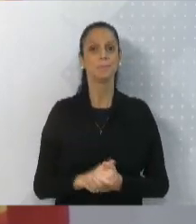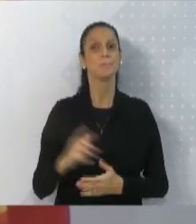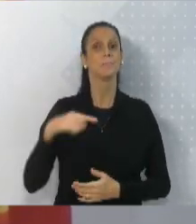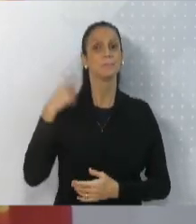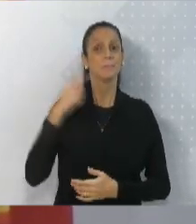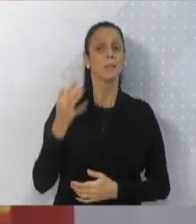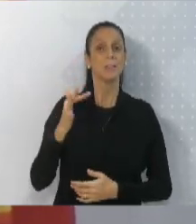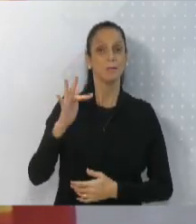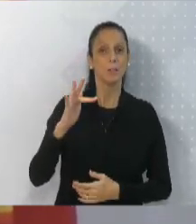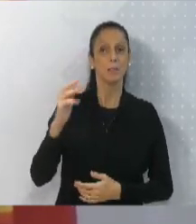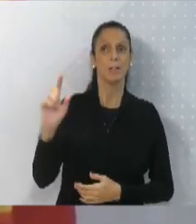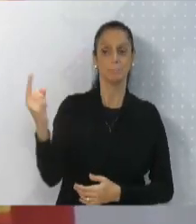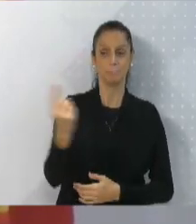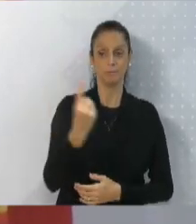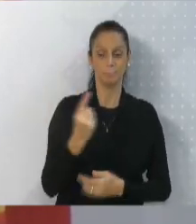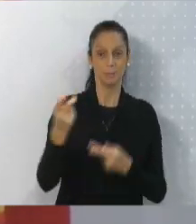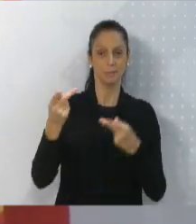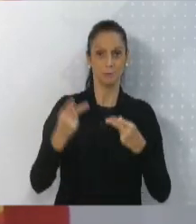federal